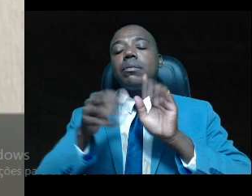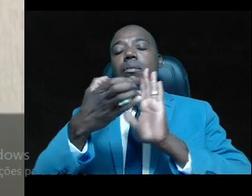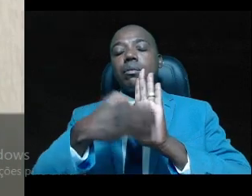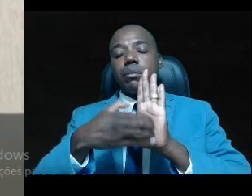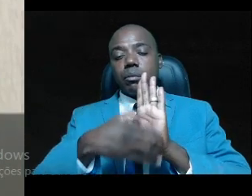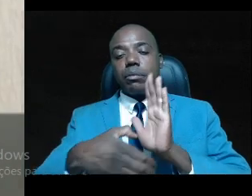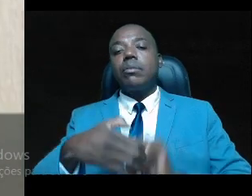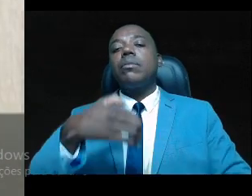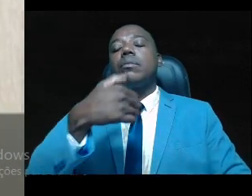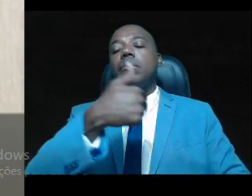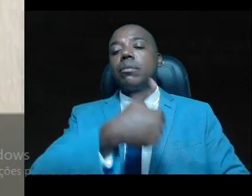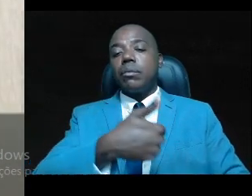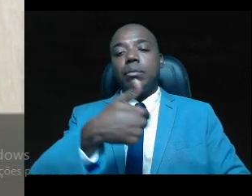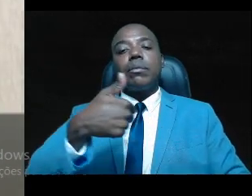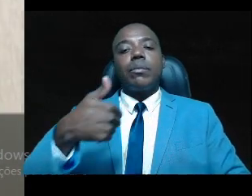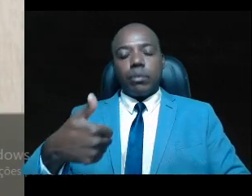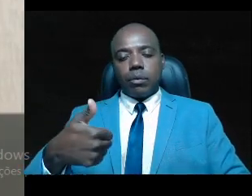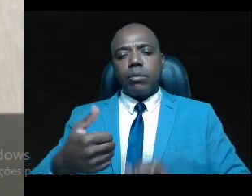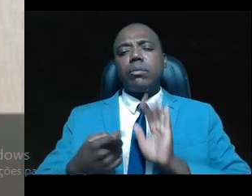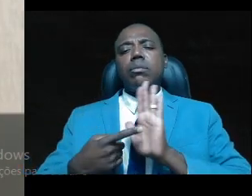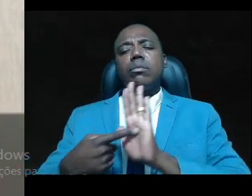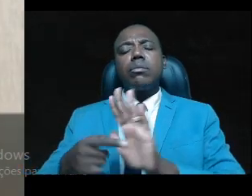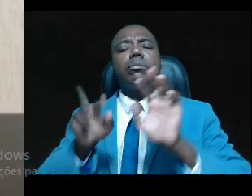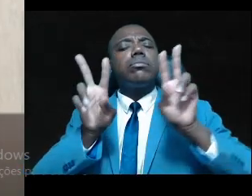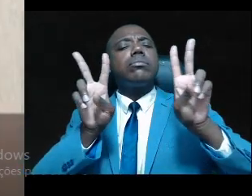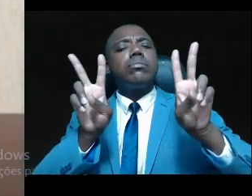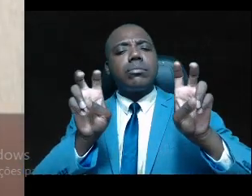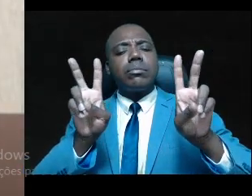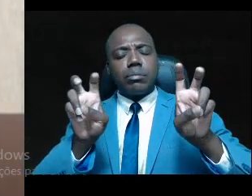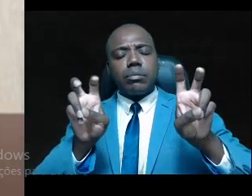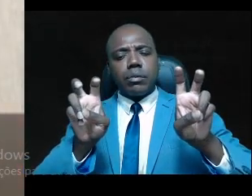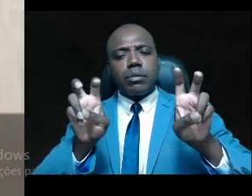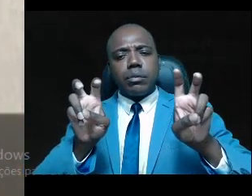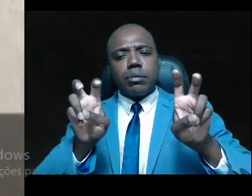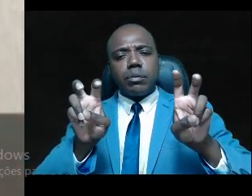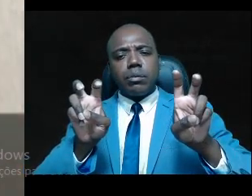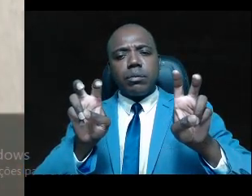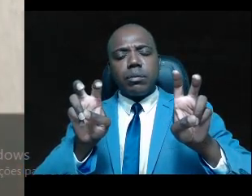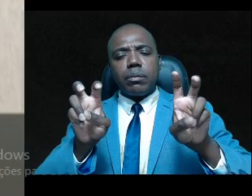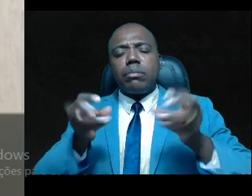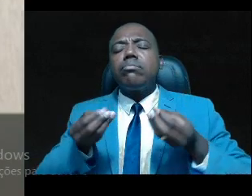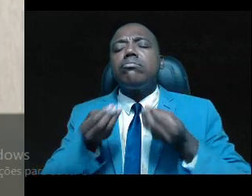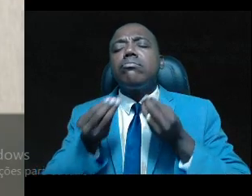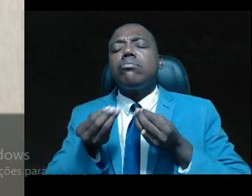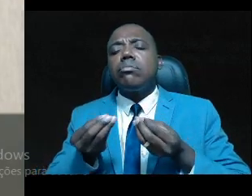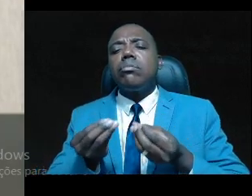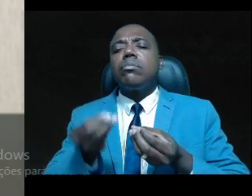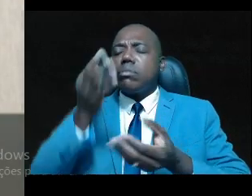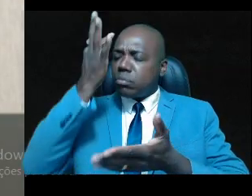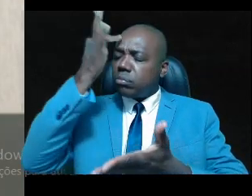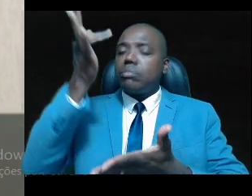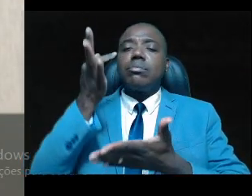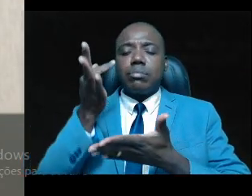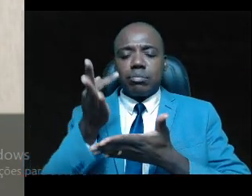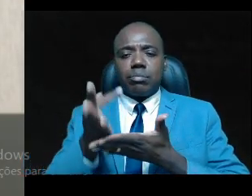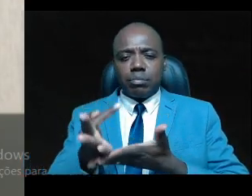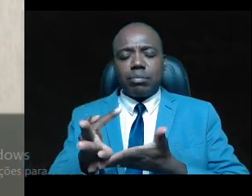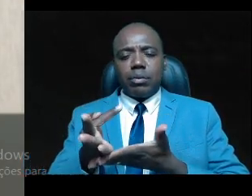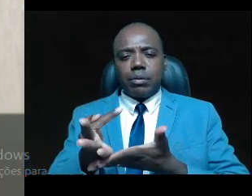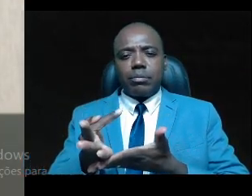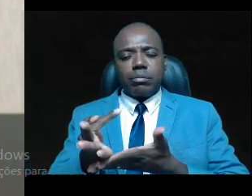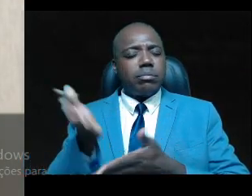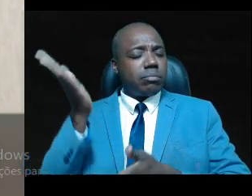11, trazendo o assunto, a natureza da fé e exemplos da fé tirados do Antigo